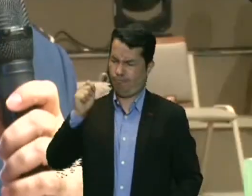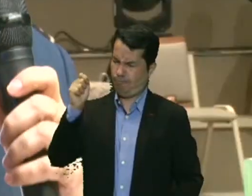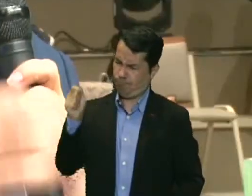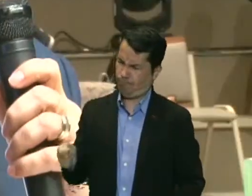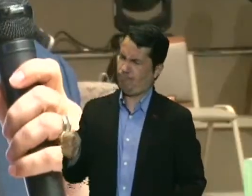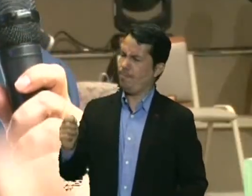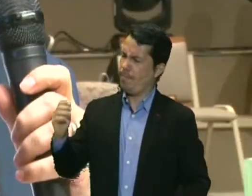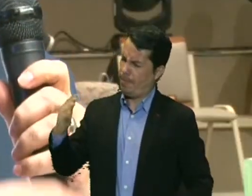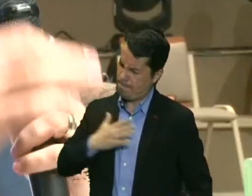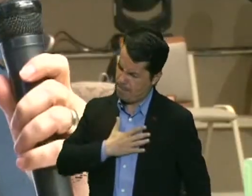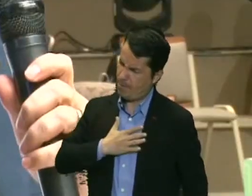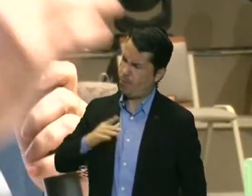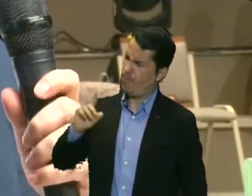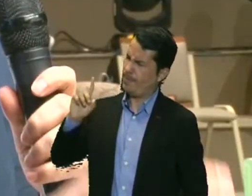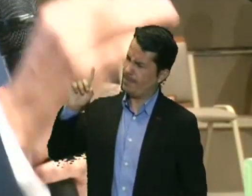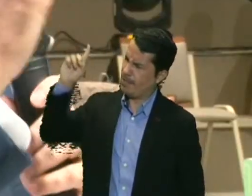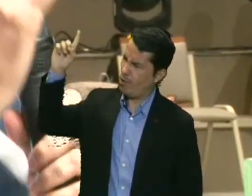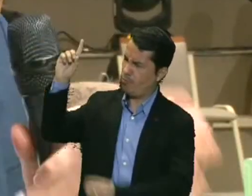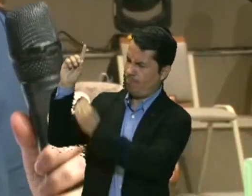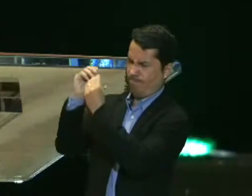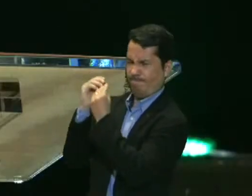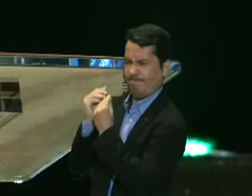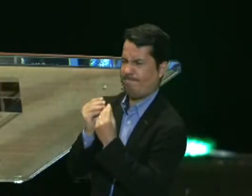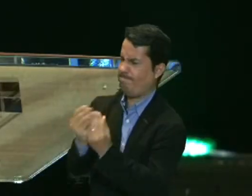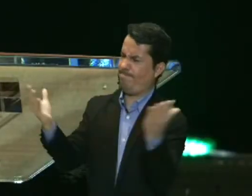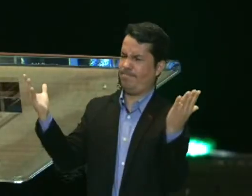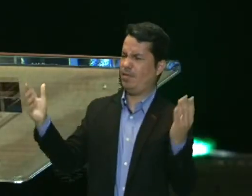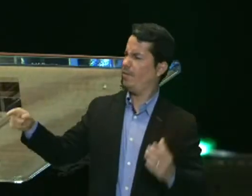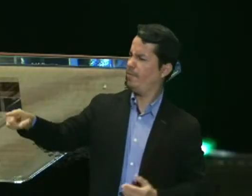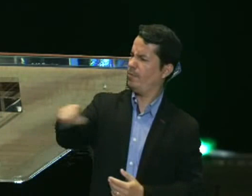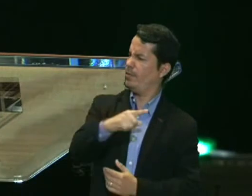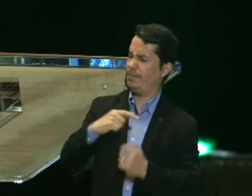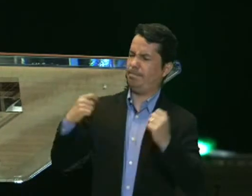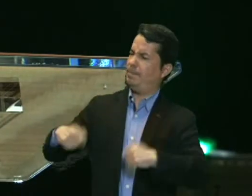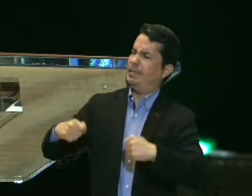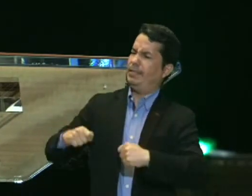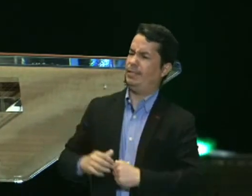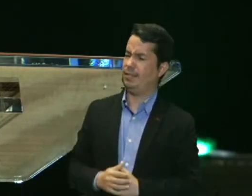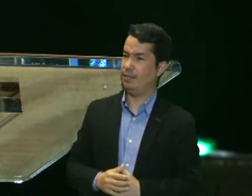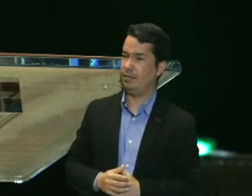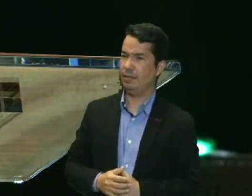o meu Deus suprirá.